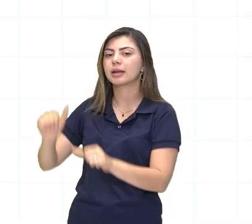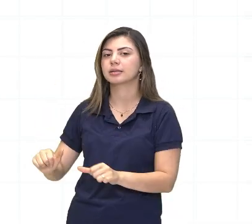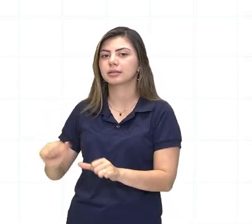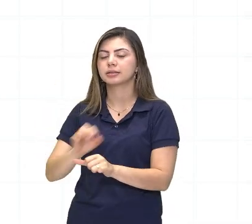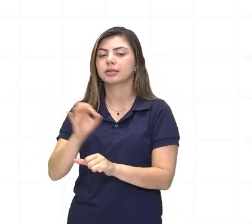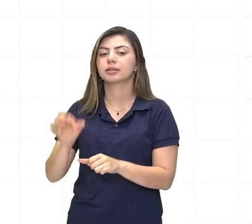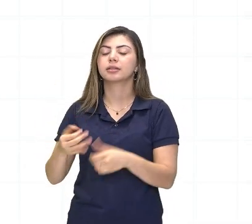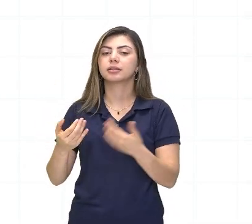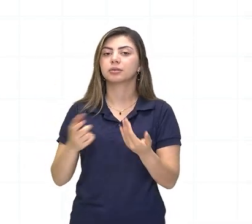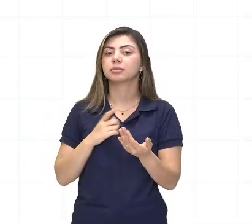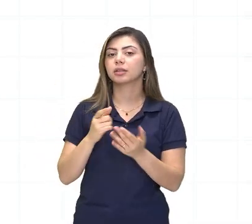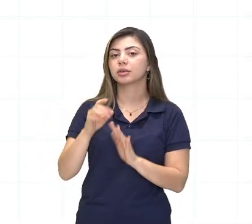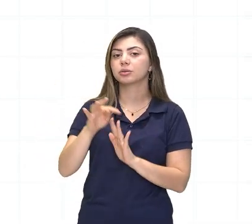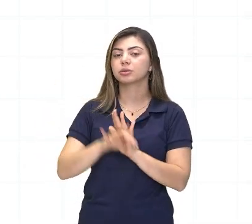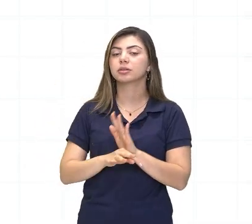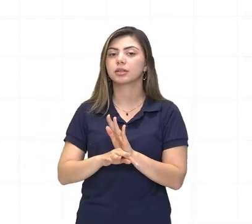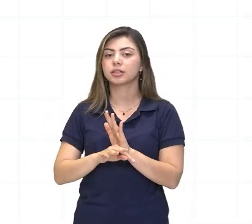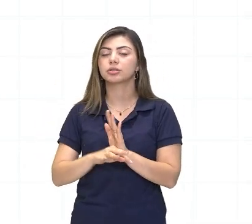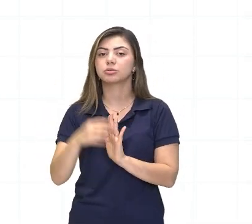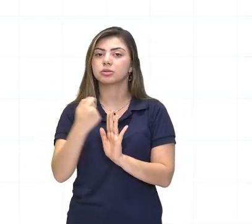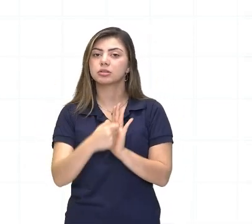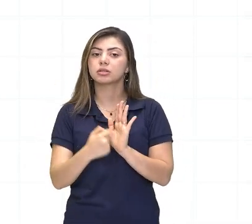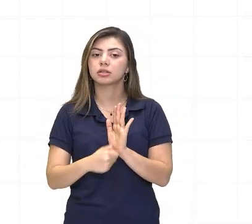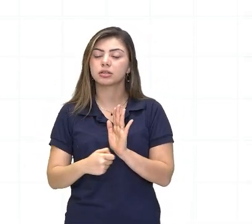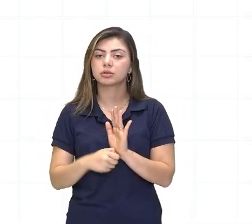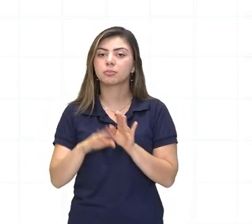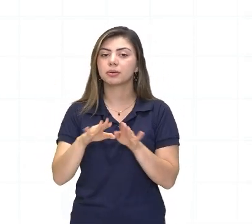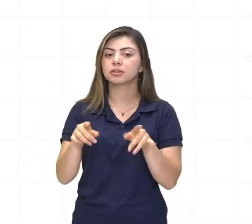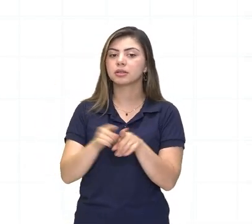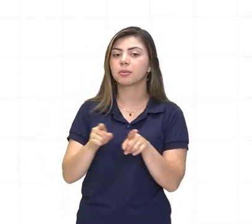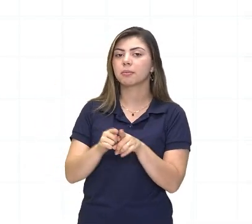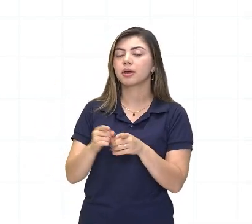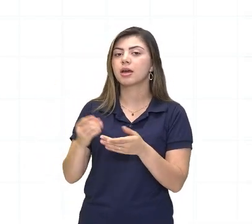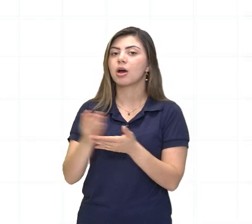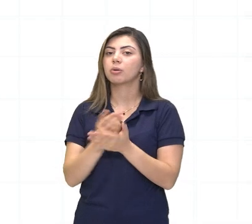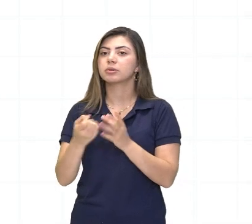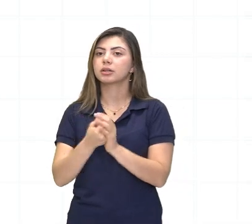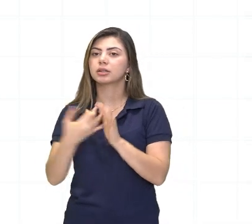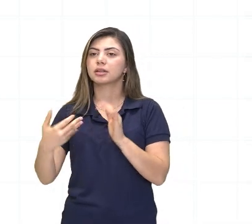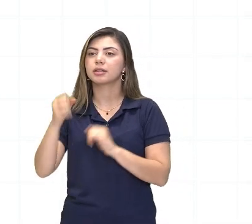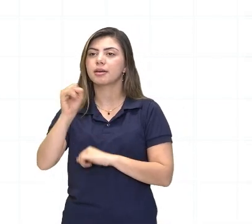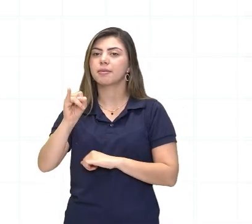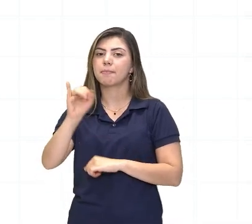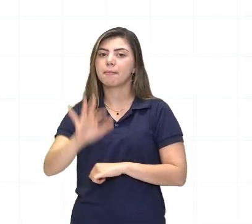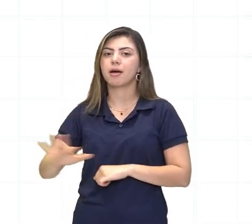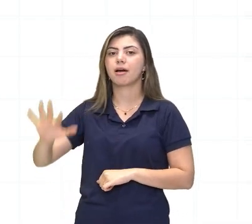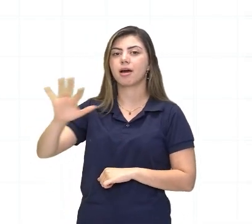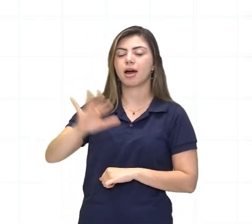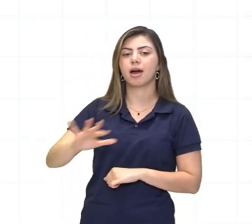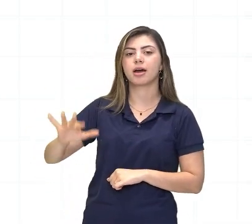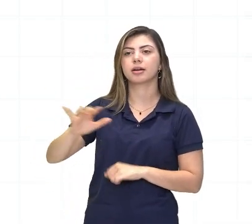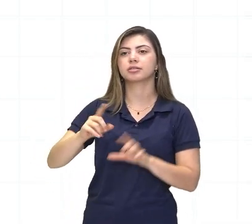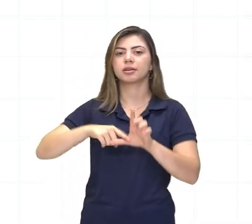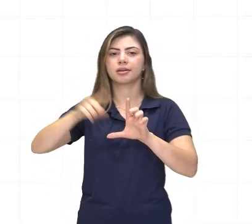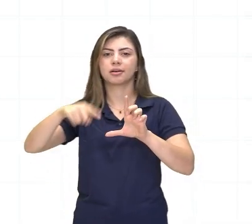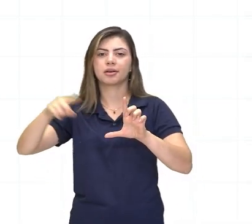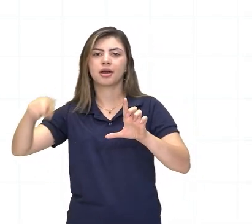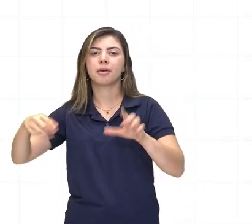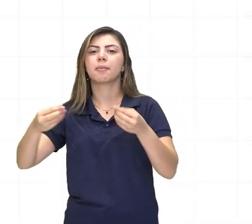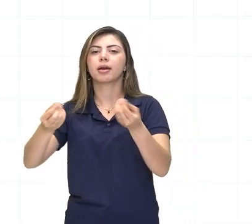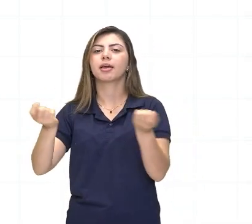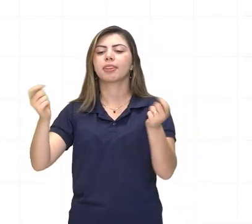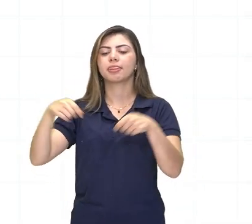de texto verbal, também muitos aspectos visuais, fotos, gráficos, para